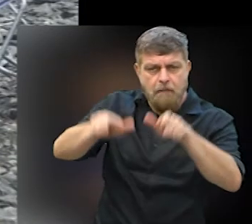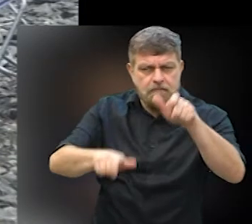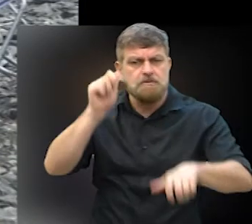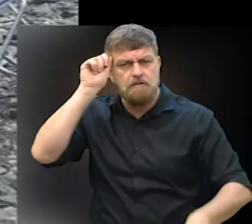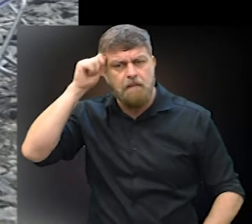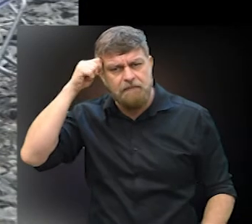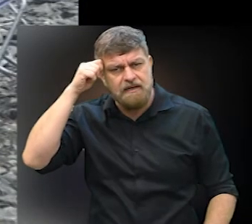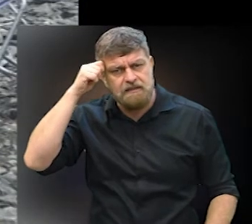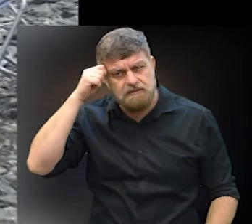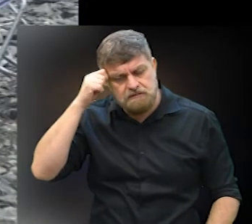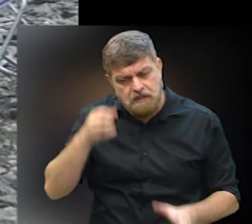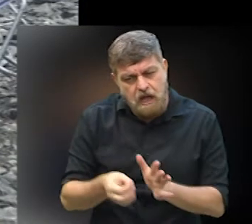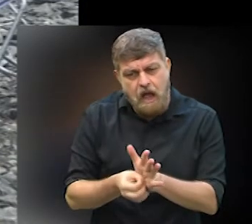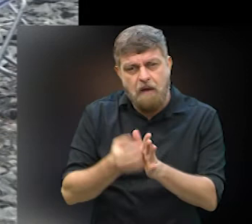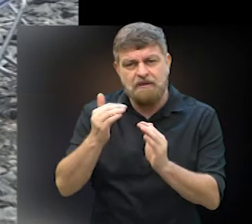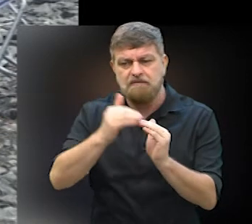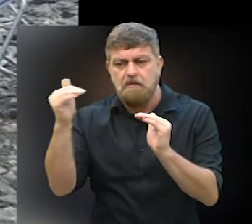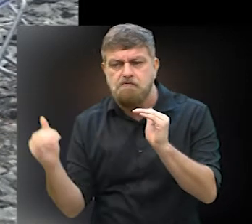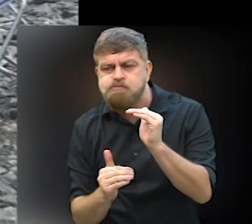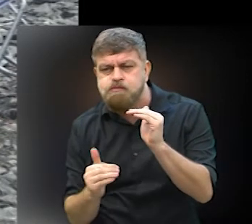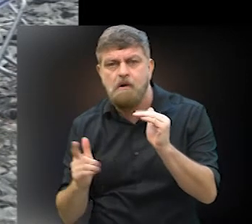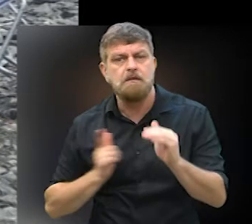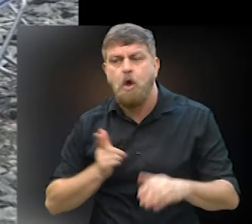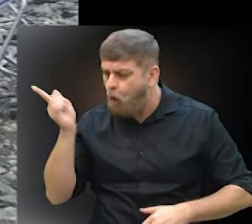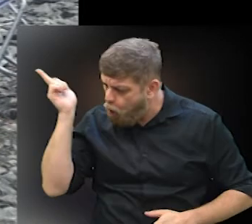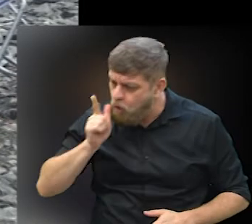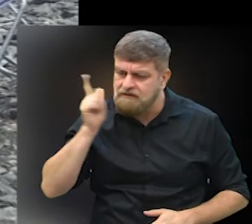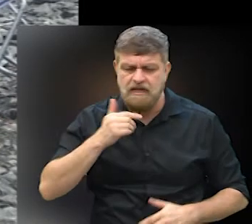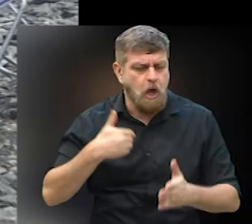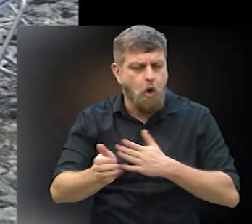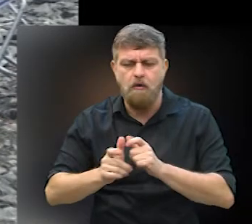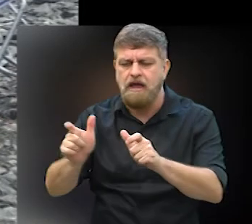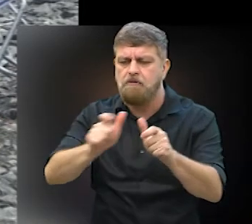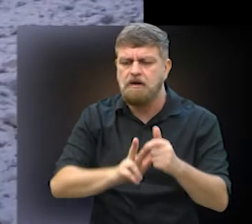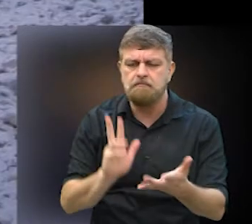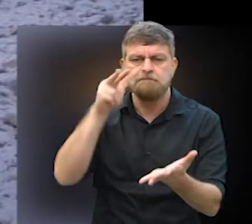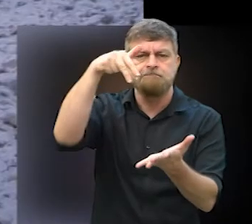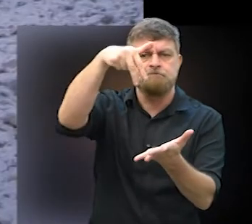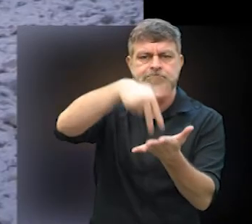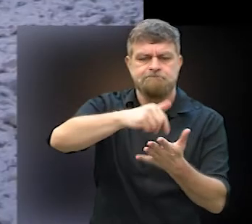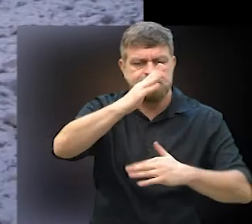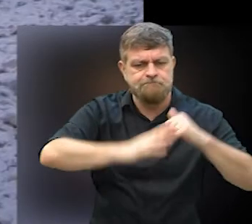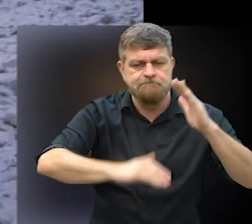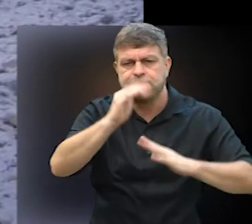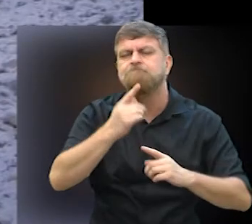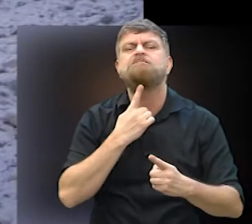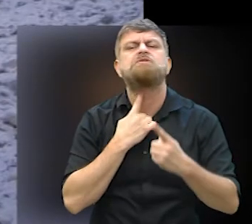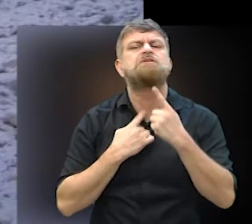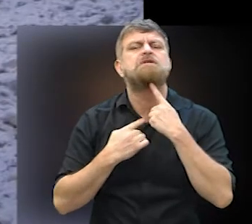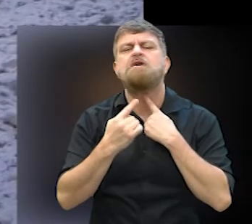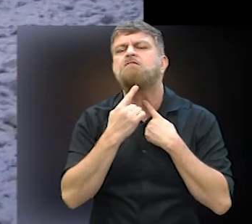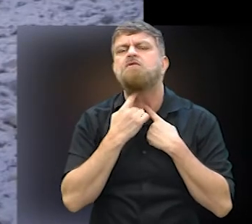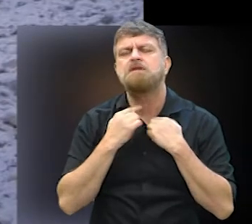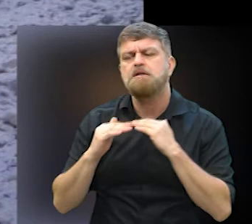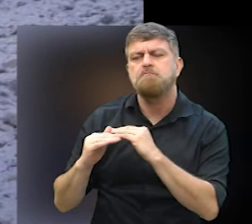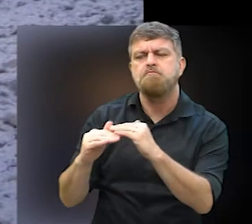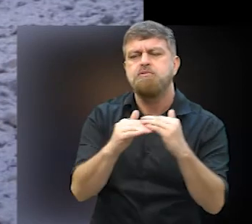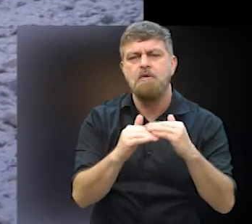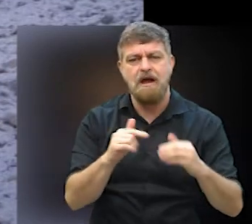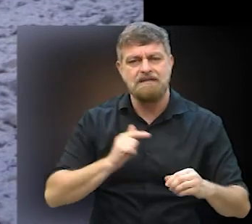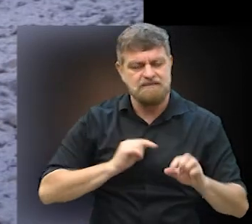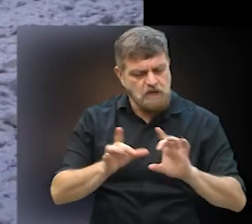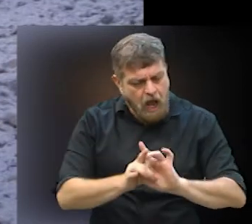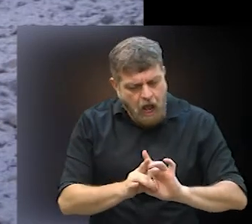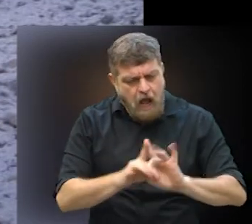pessoas pretas, muitas vezes periféricas, chegarem onde desejarem. Que seja